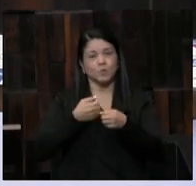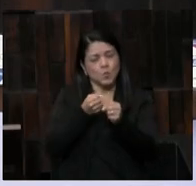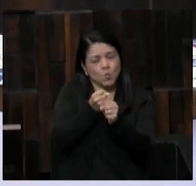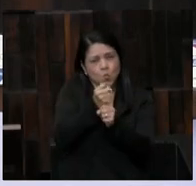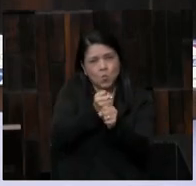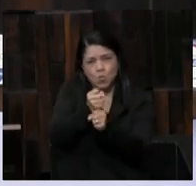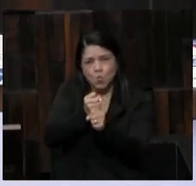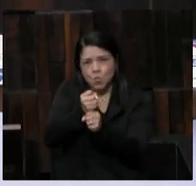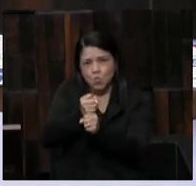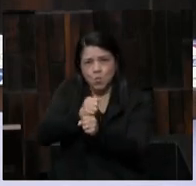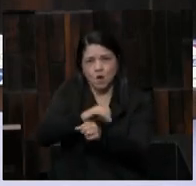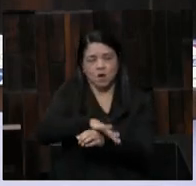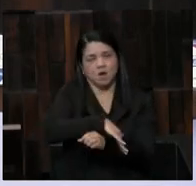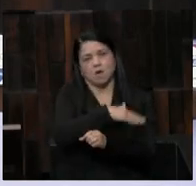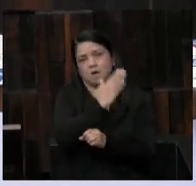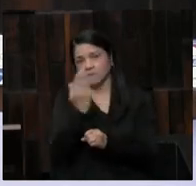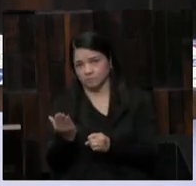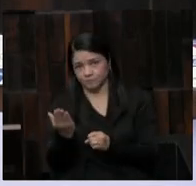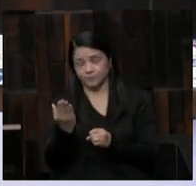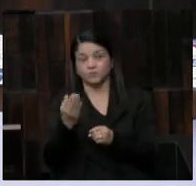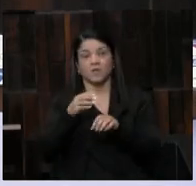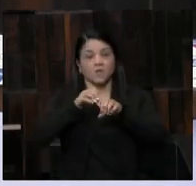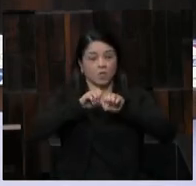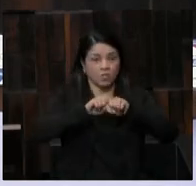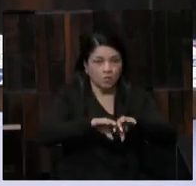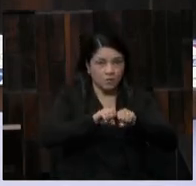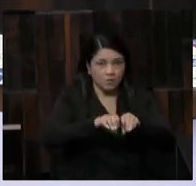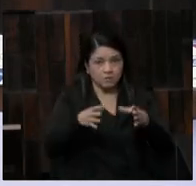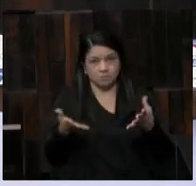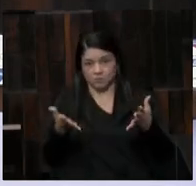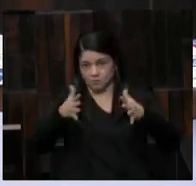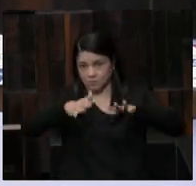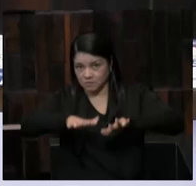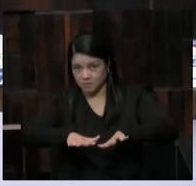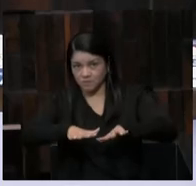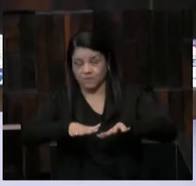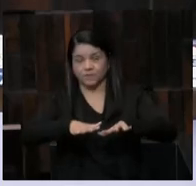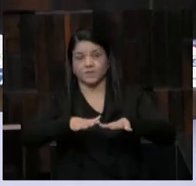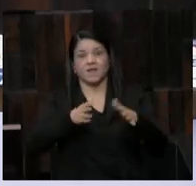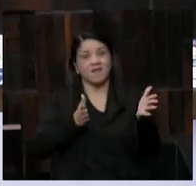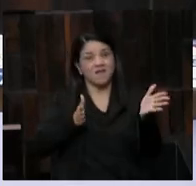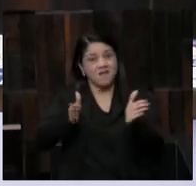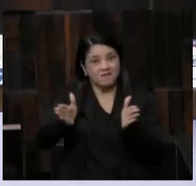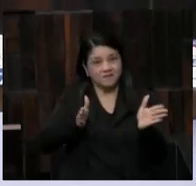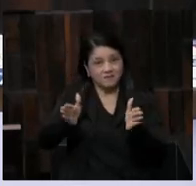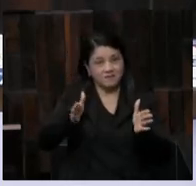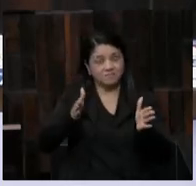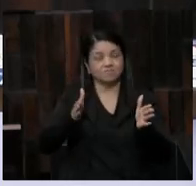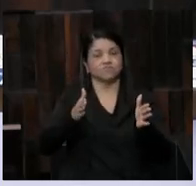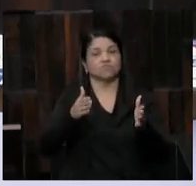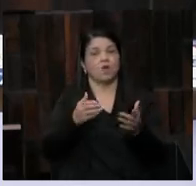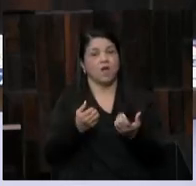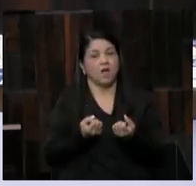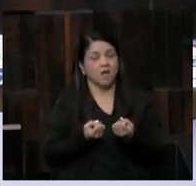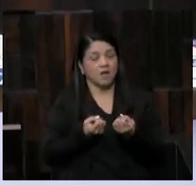ano. Isso implica em educação inclusiva, acesso a serviços e